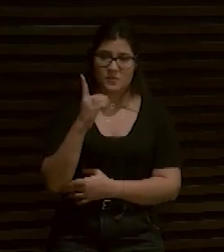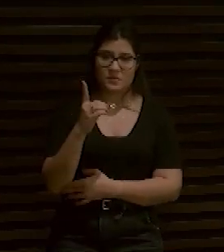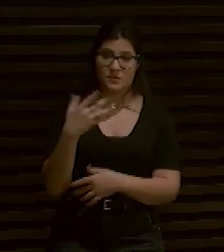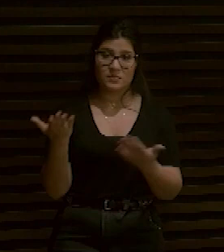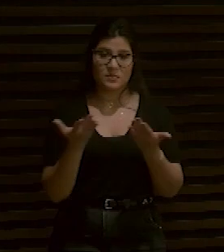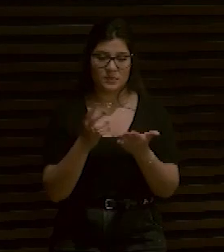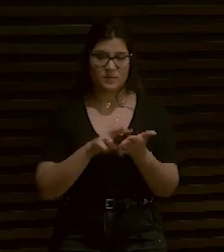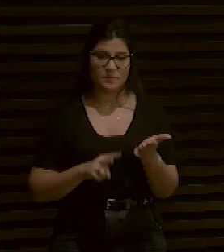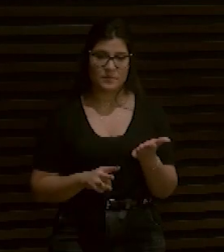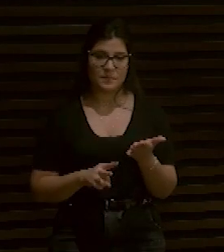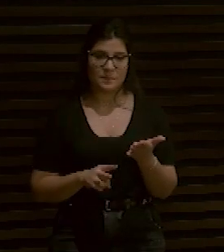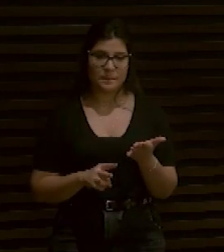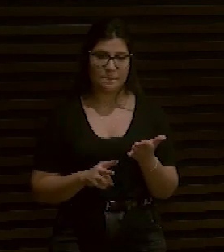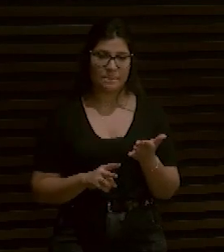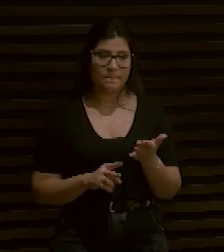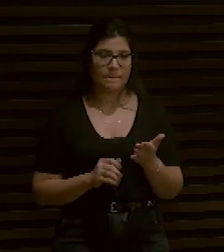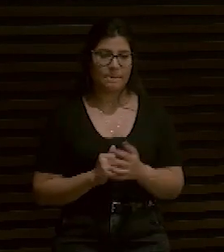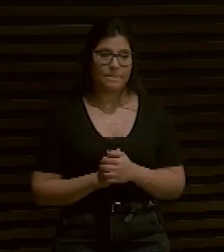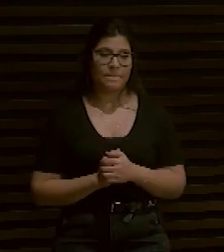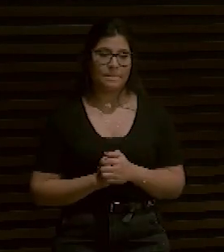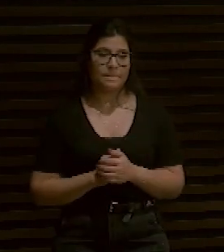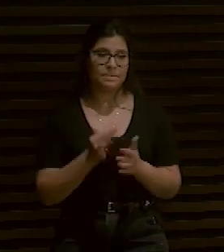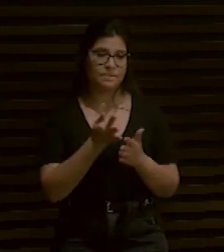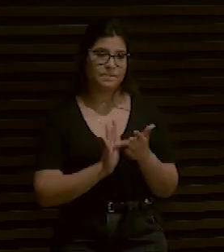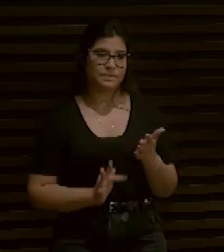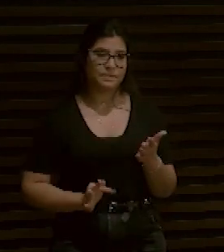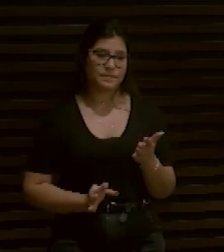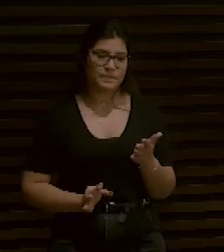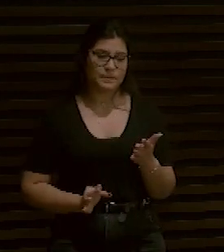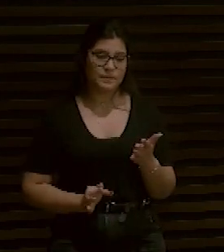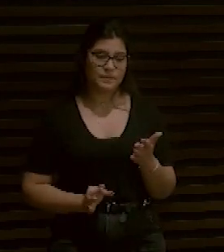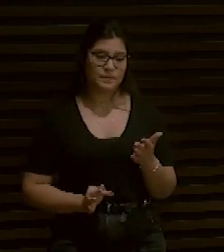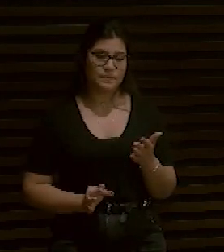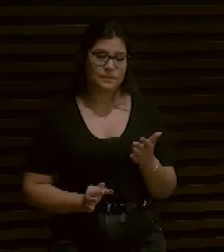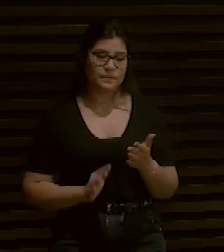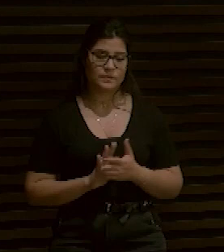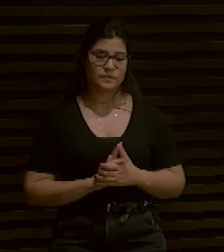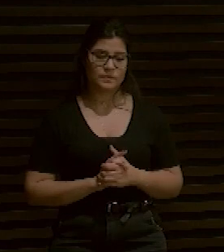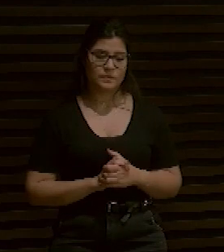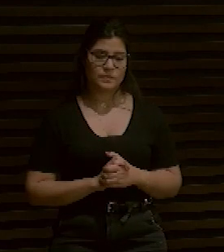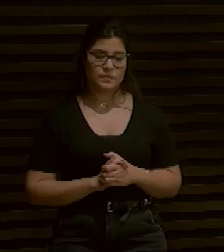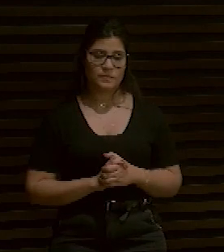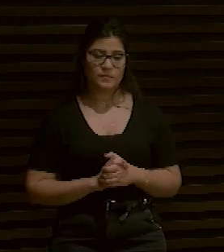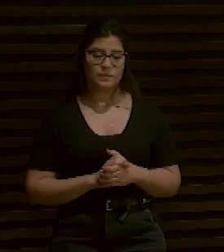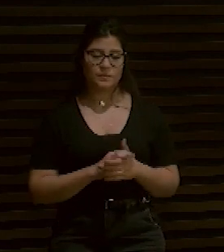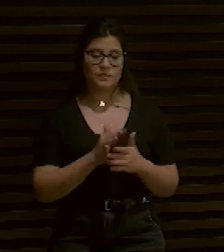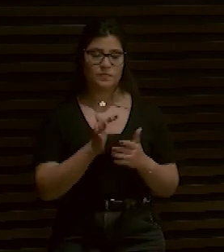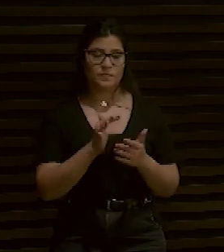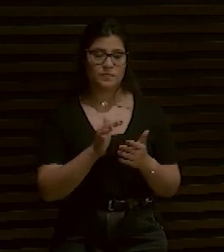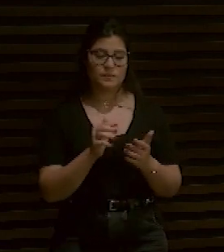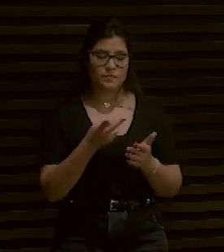ler com os irmãos um último texto, que aqui já foi lido. E eu queria que a gente lesse em conjunto, que está em